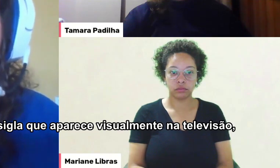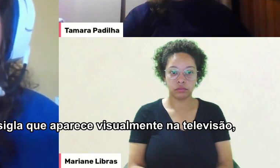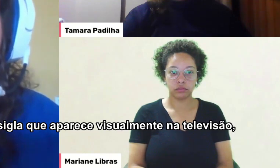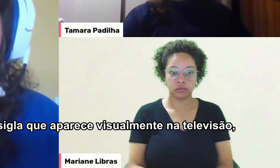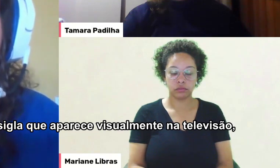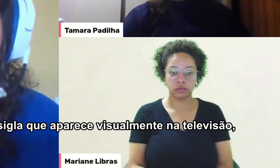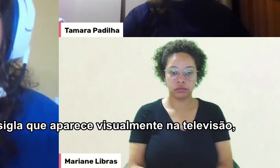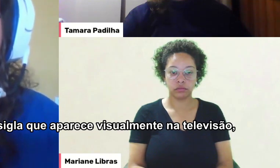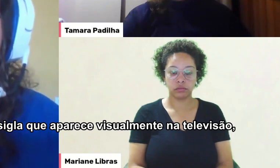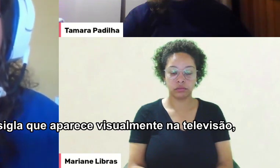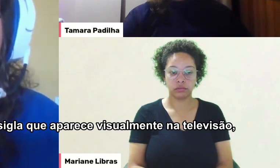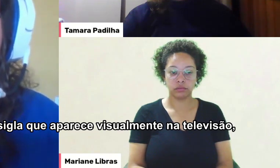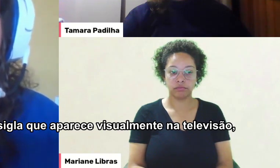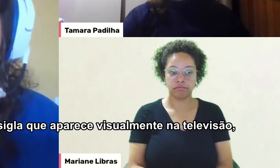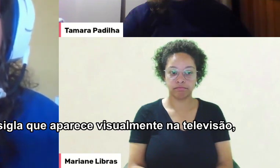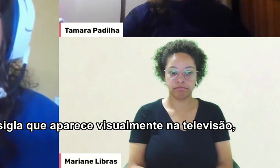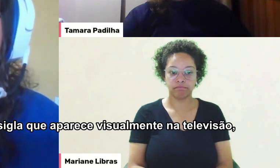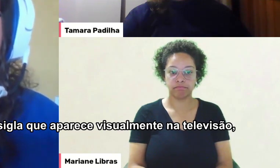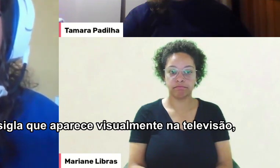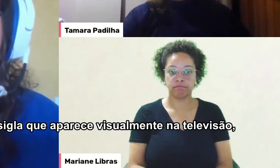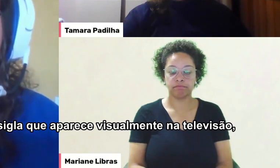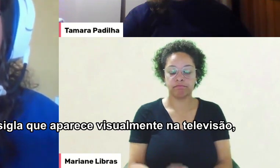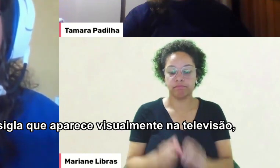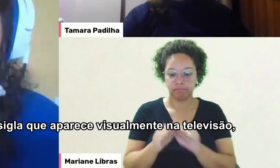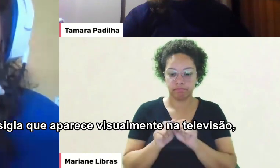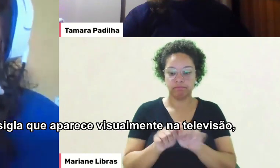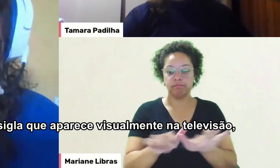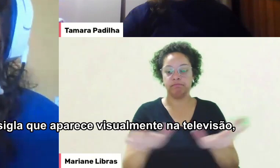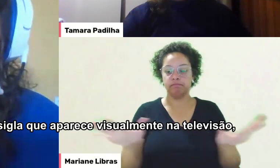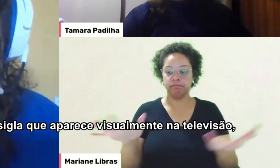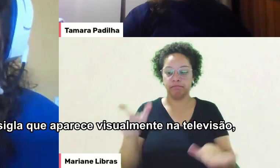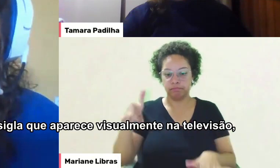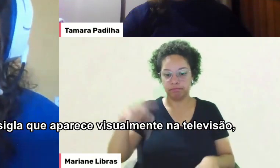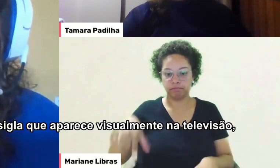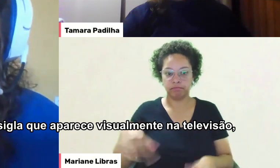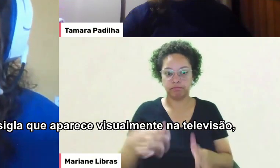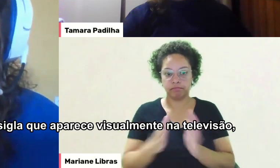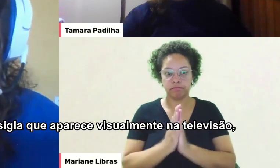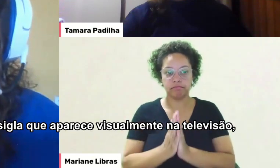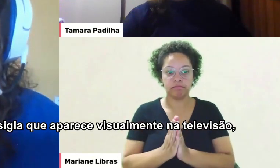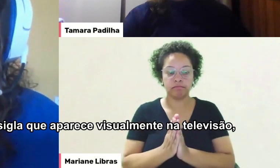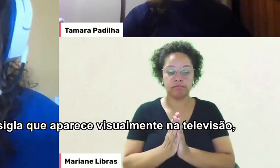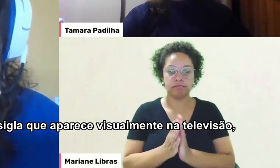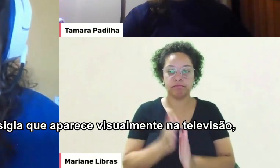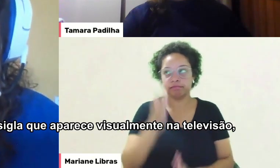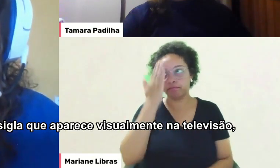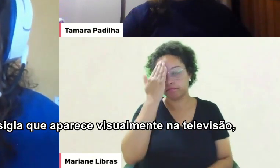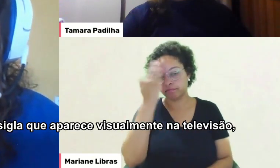beleza. Obrigada. Imagina, eu que agradeço. Deixa eu puxar aqui.